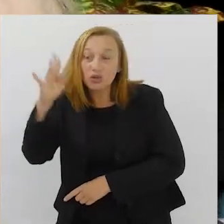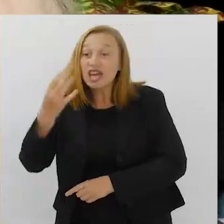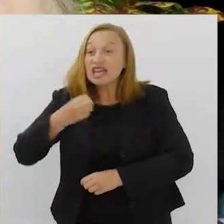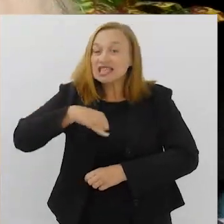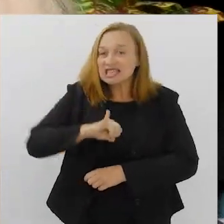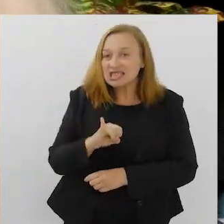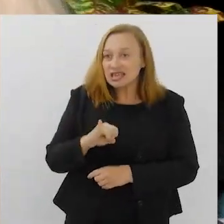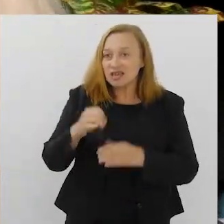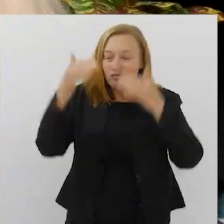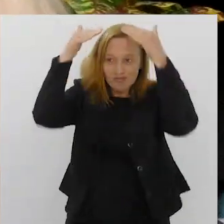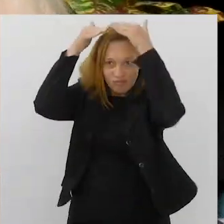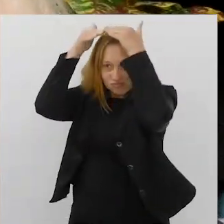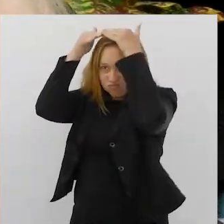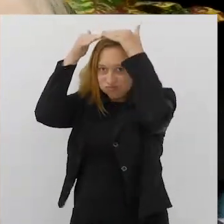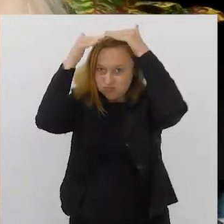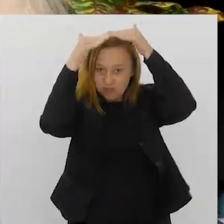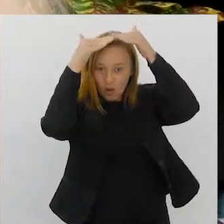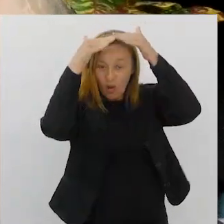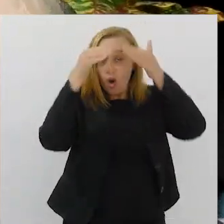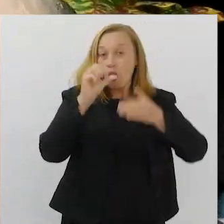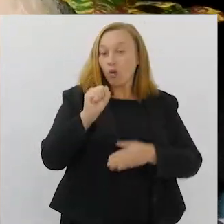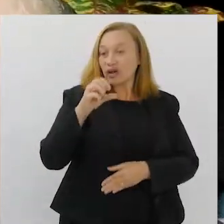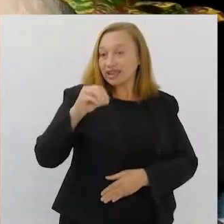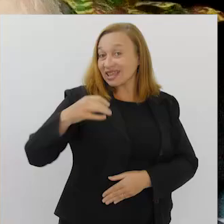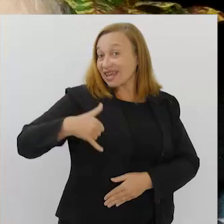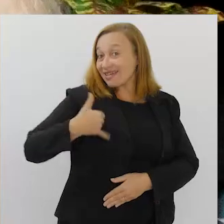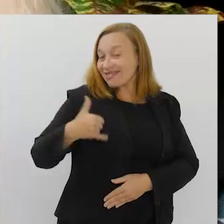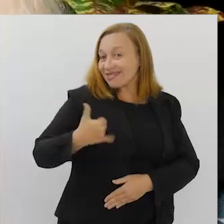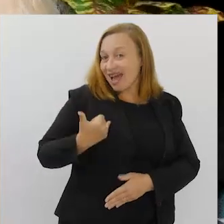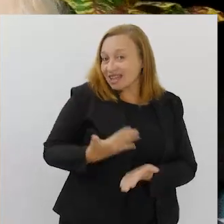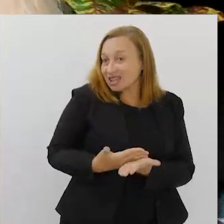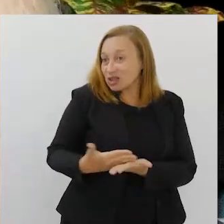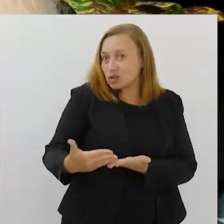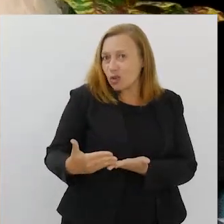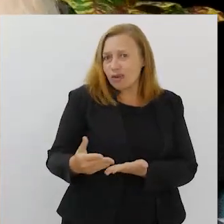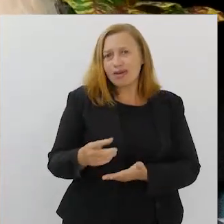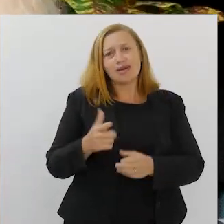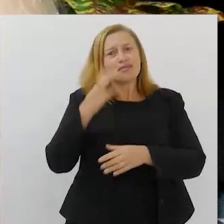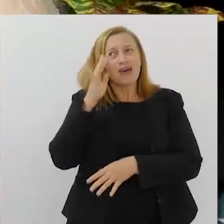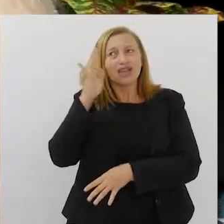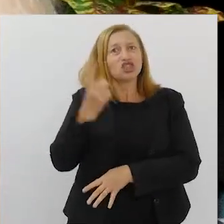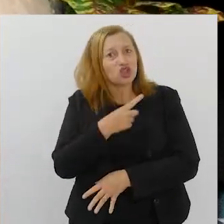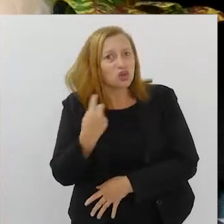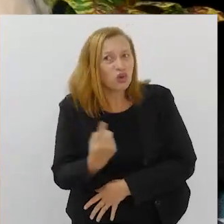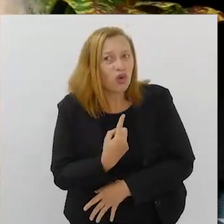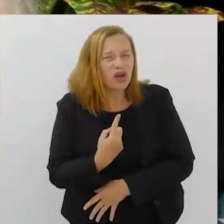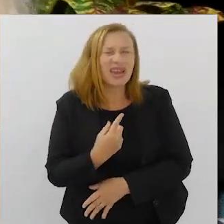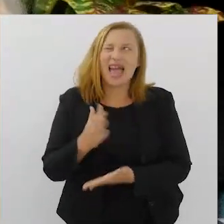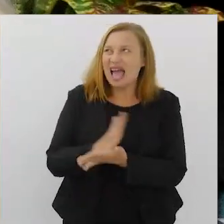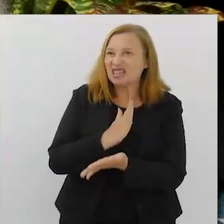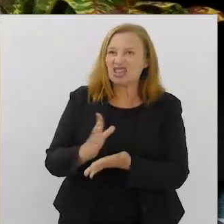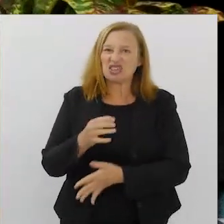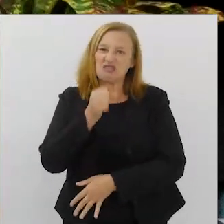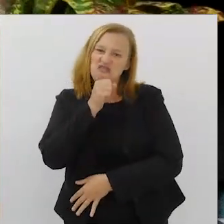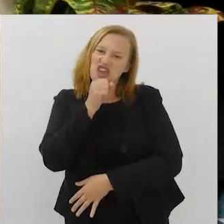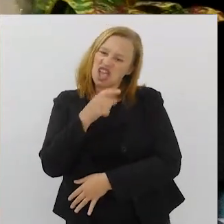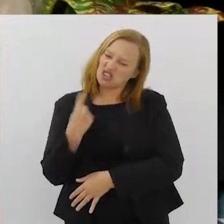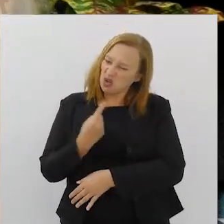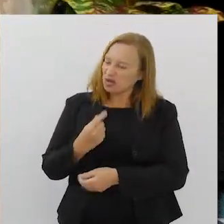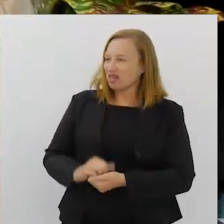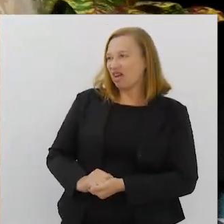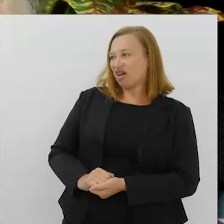pôde ser formada e se apresentar realizando essa fantasia aos 80, imagina nós, né? A gente às vezes não se acha velho, fala,